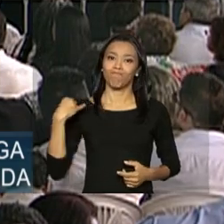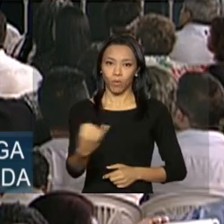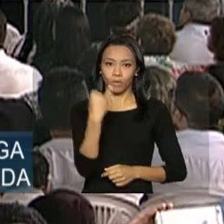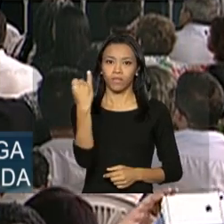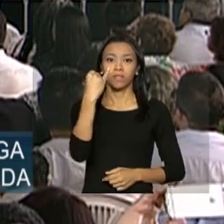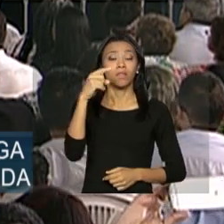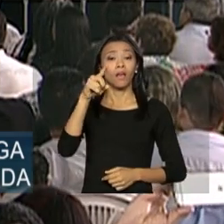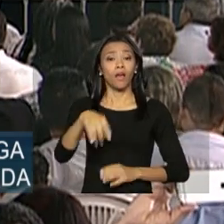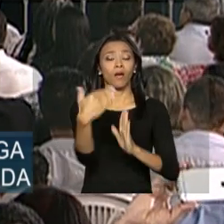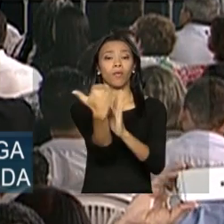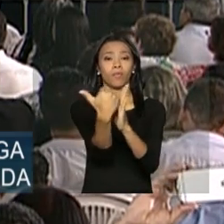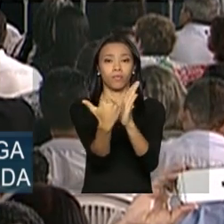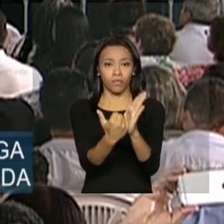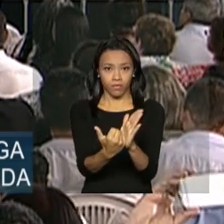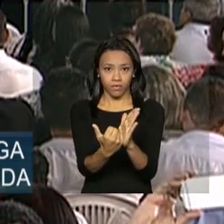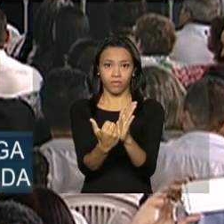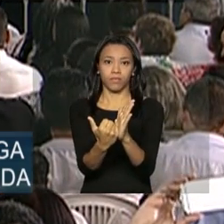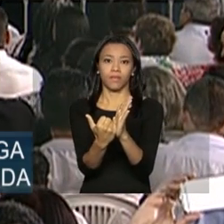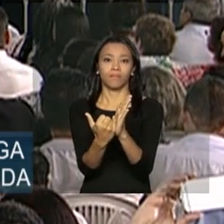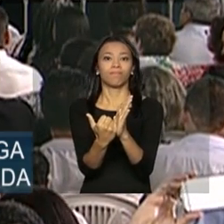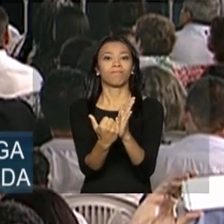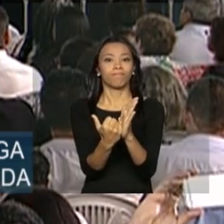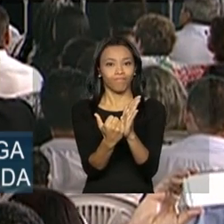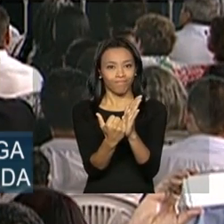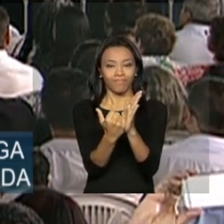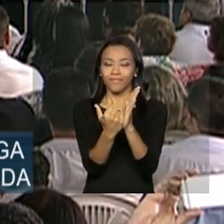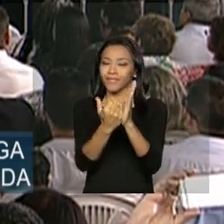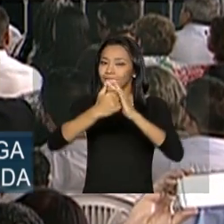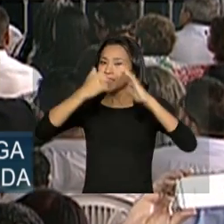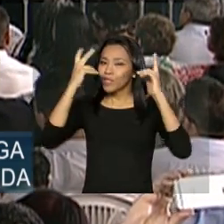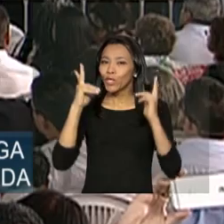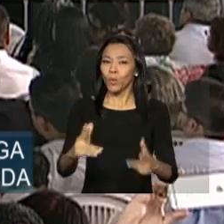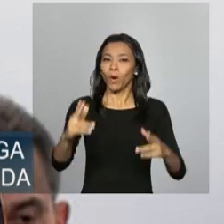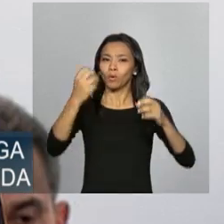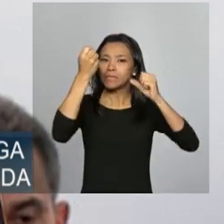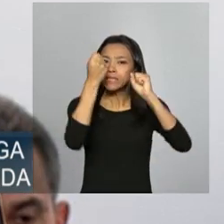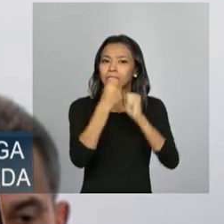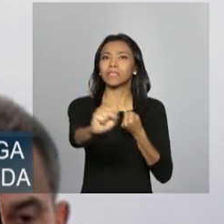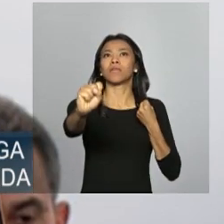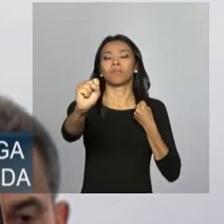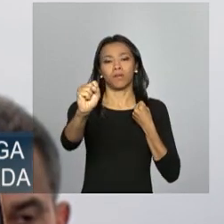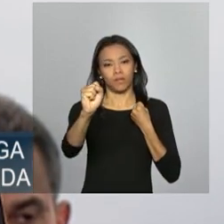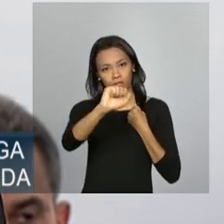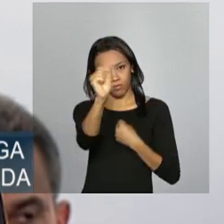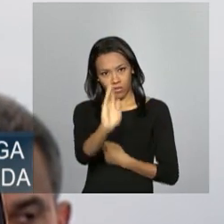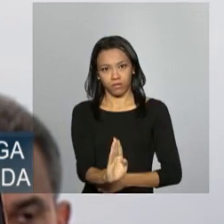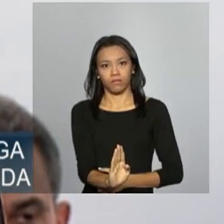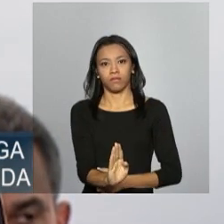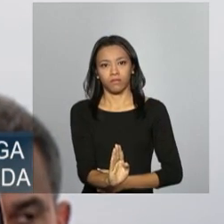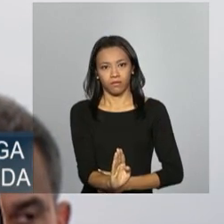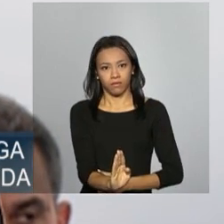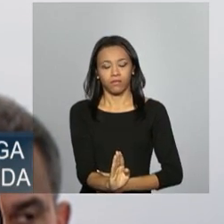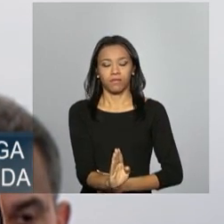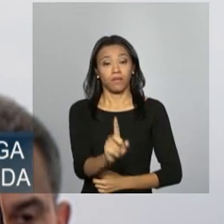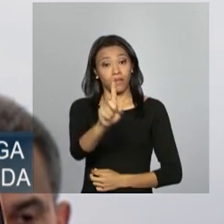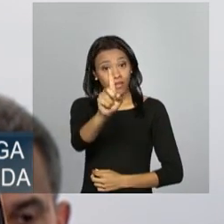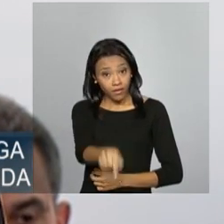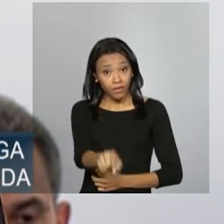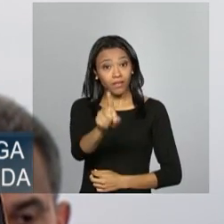é um programa do tamanho do Brasil e ele é um programa do